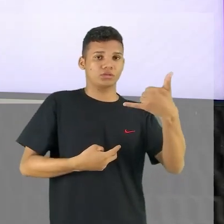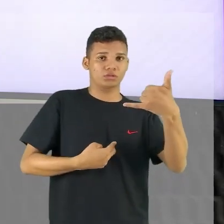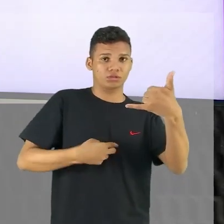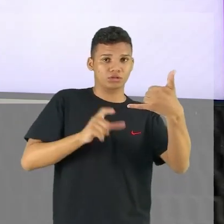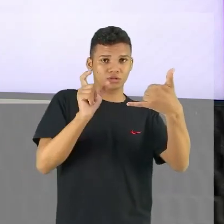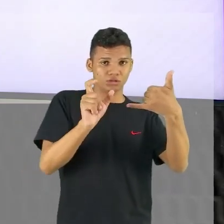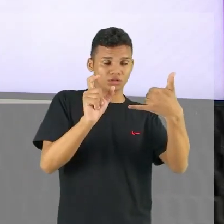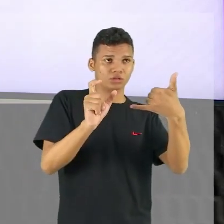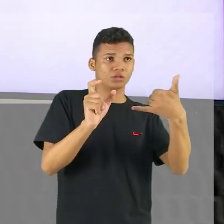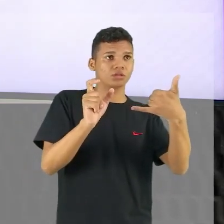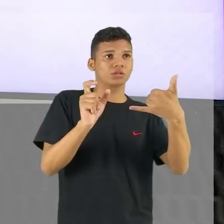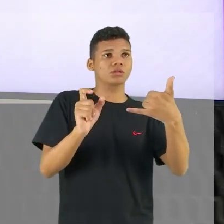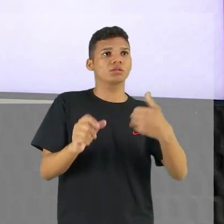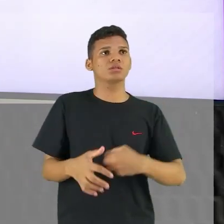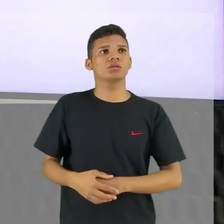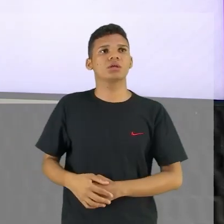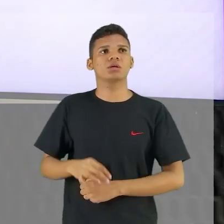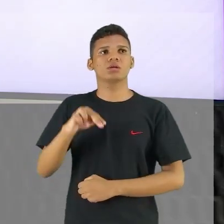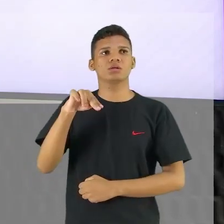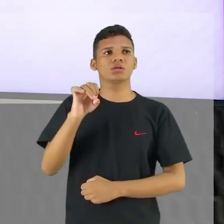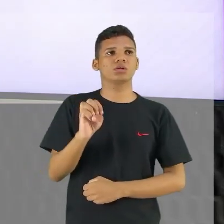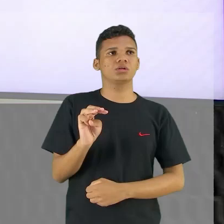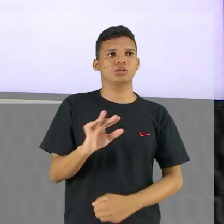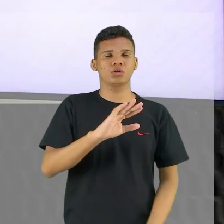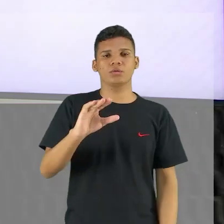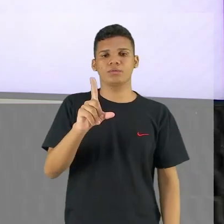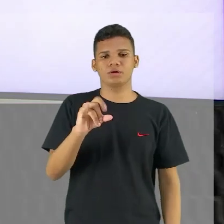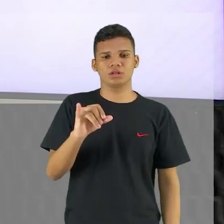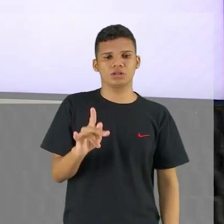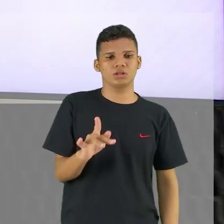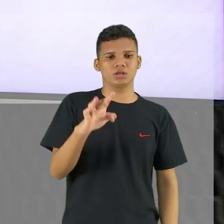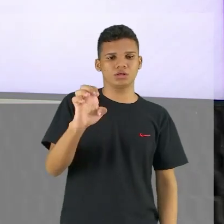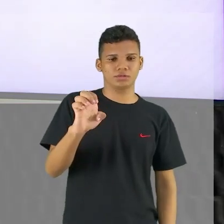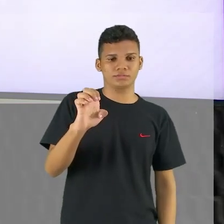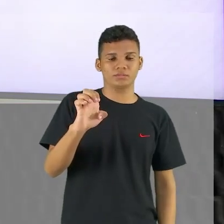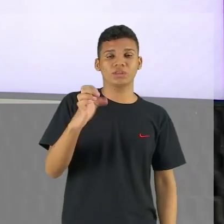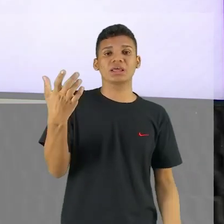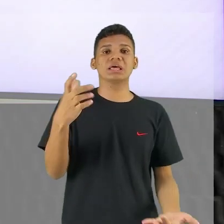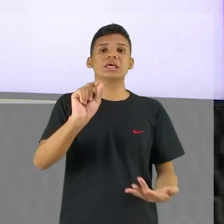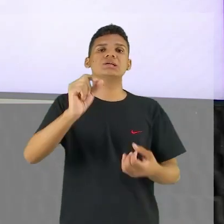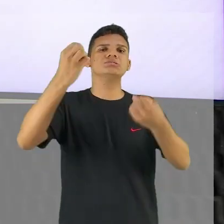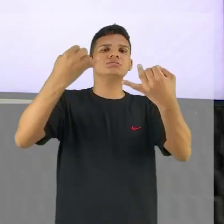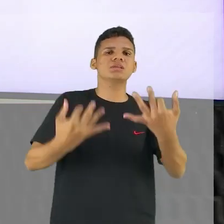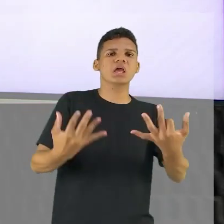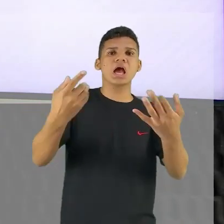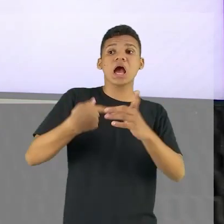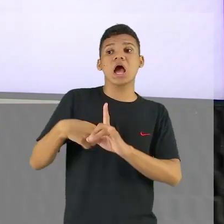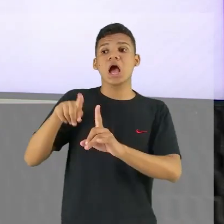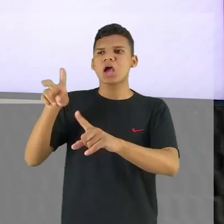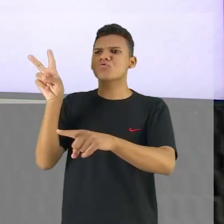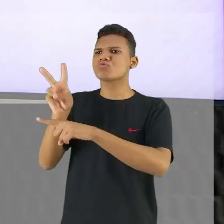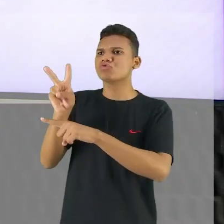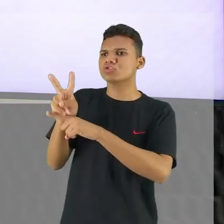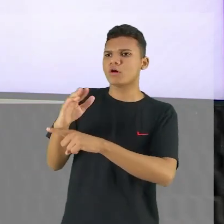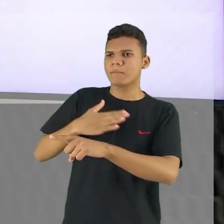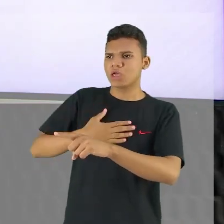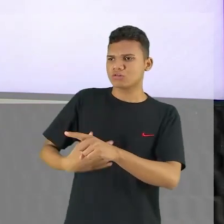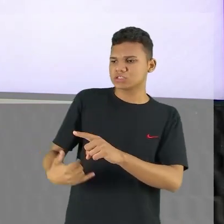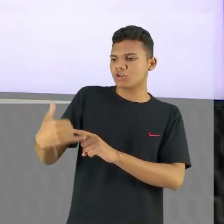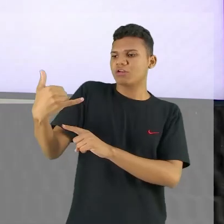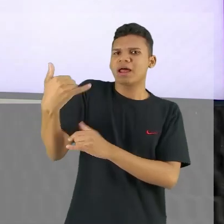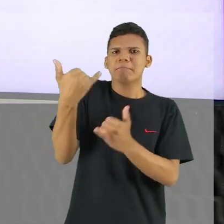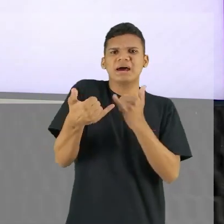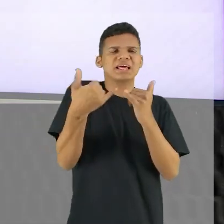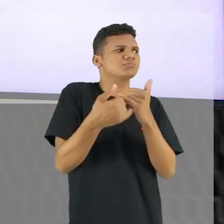atenção. I tend the mobile now like an injured bird. Então, ele está citando, ó, eu cuido do meu celular como se ele fosse um